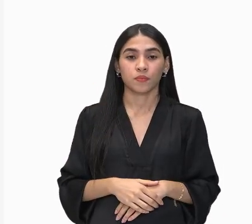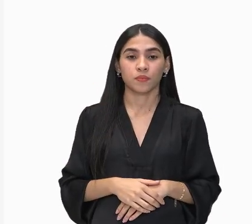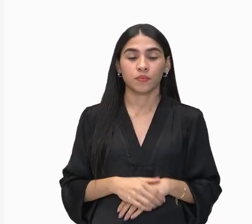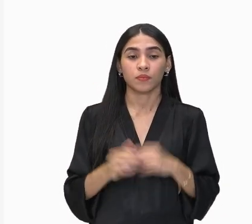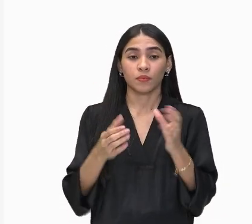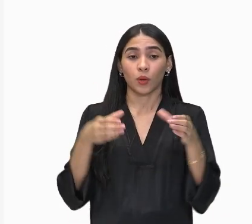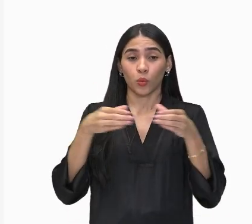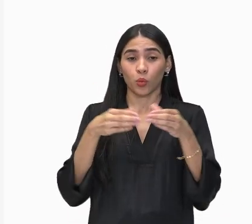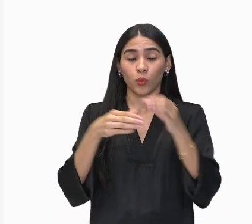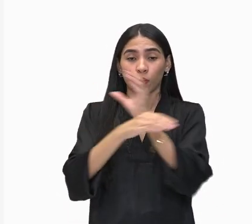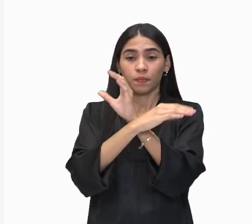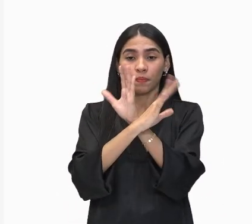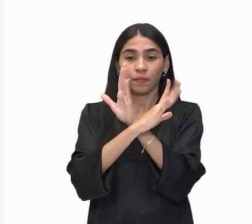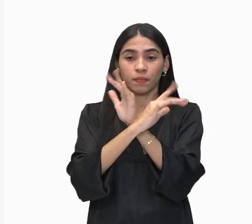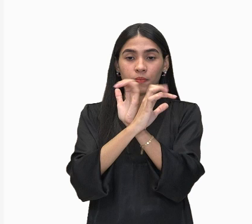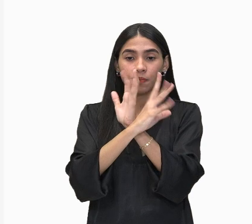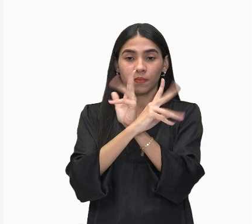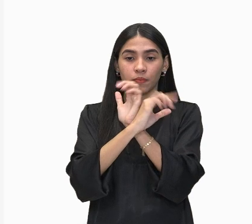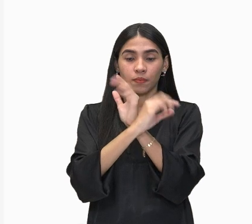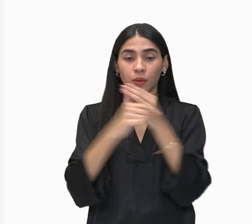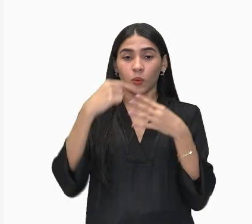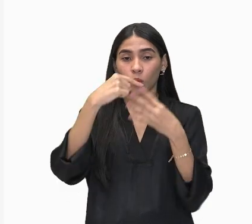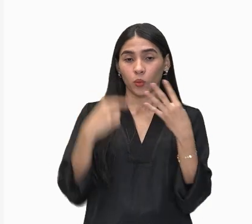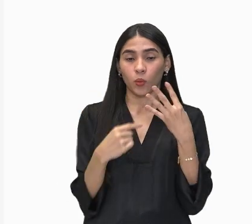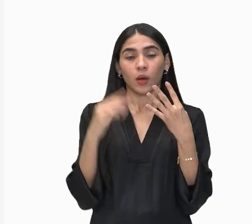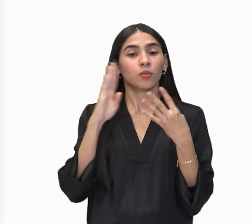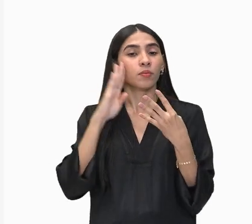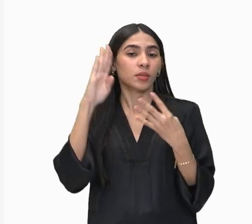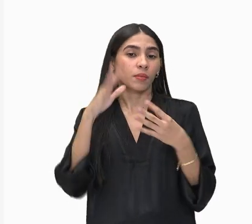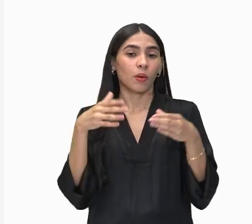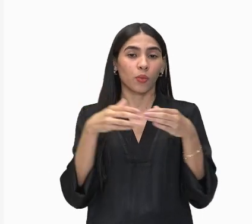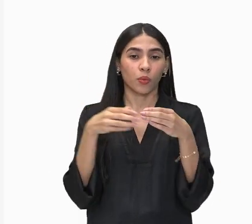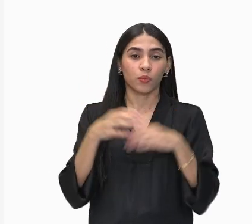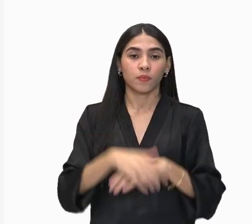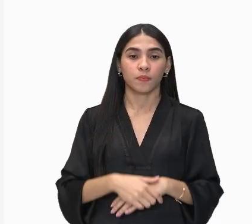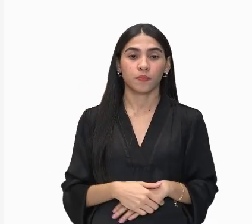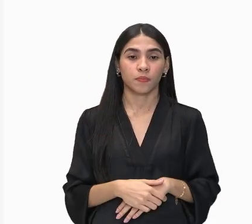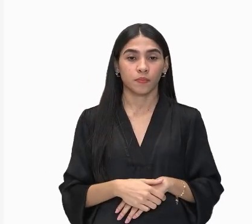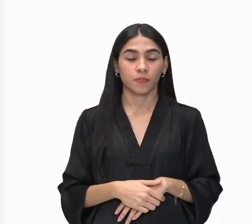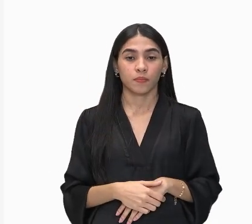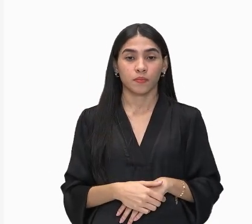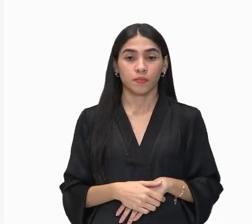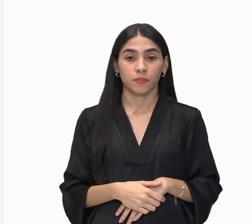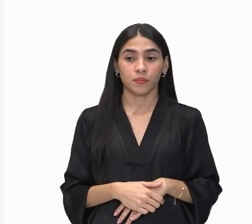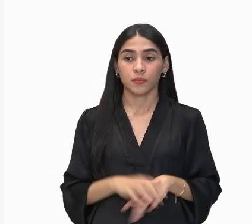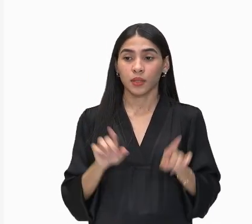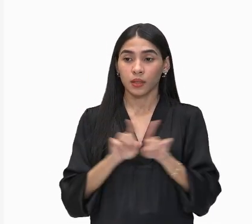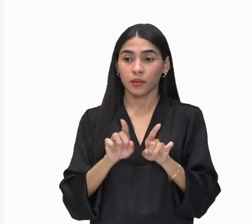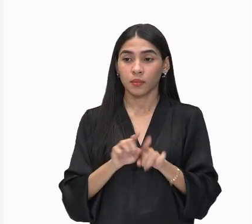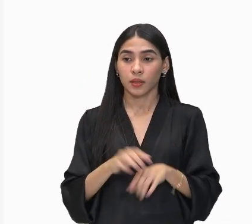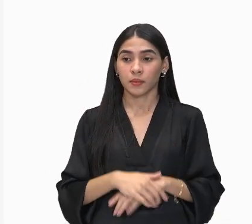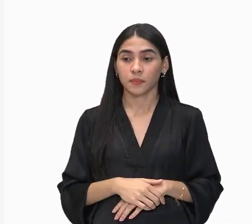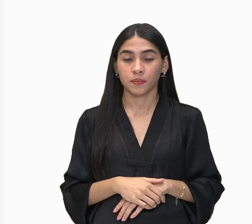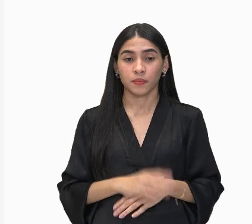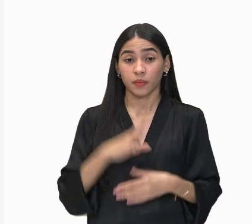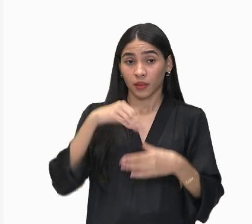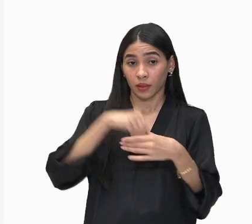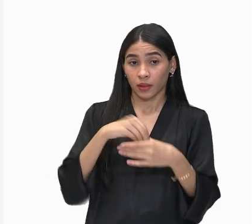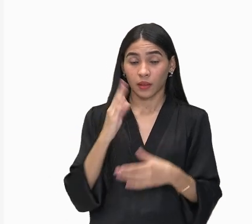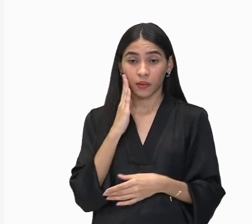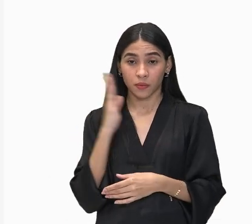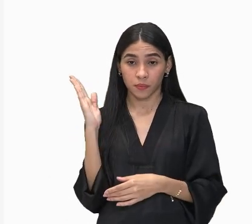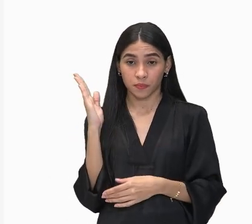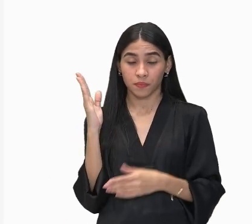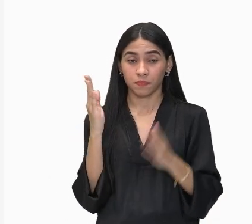das plantas, né, que é dividido em 4 grupos principais. Nós vamos considerar aqui, dentro dessa